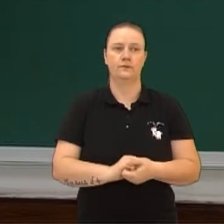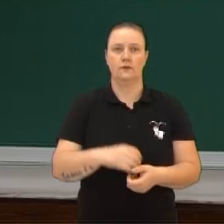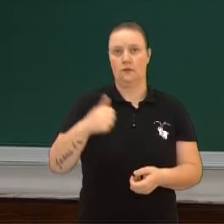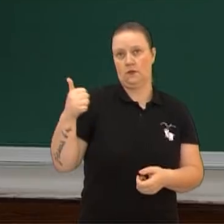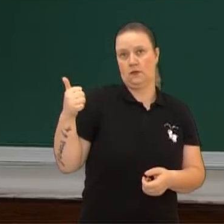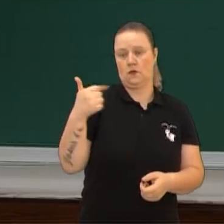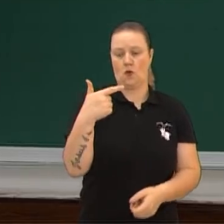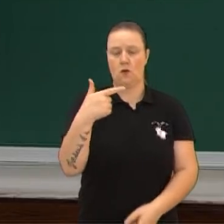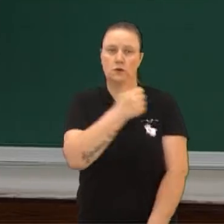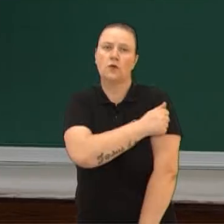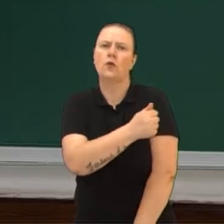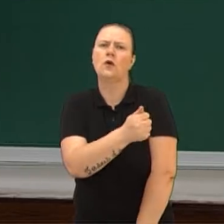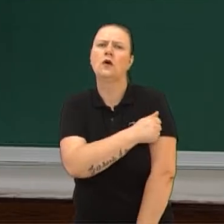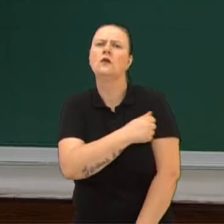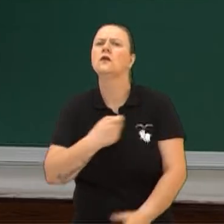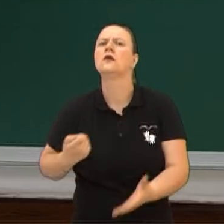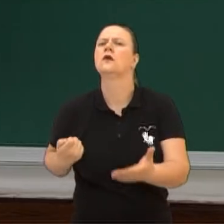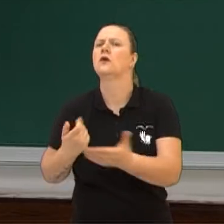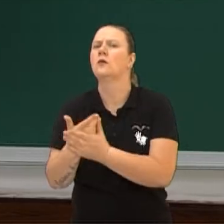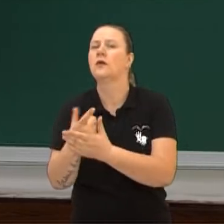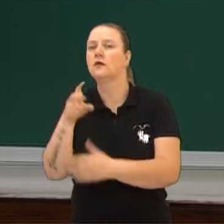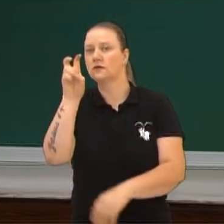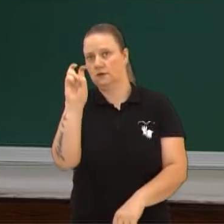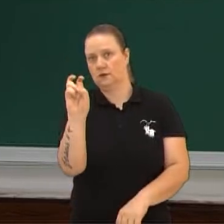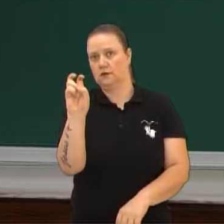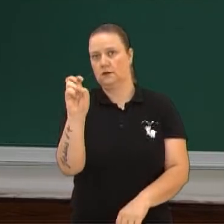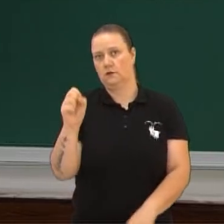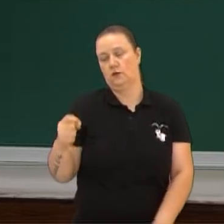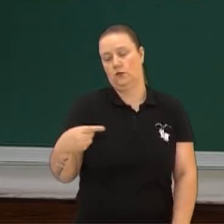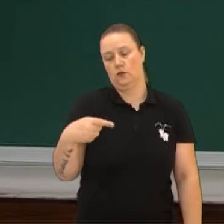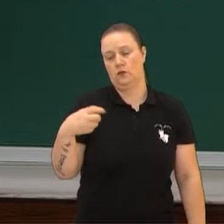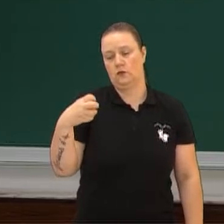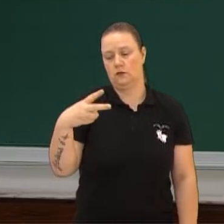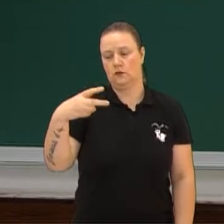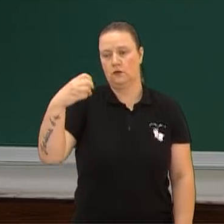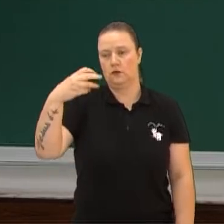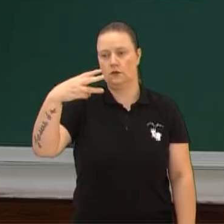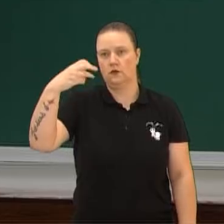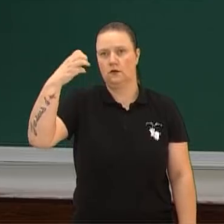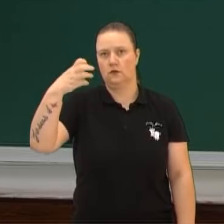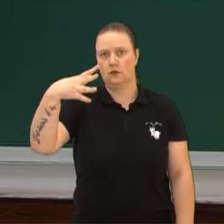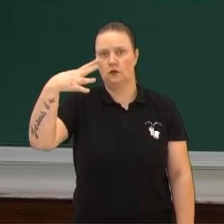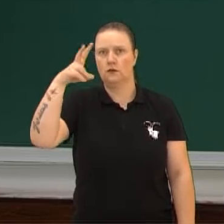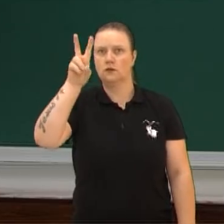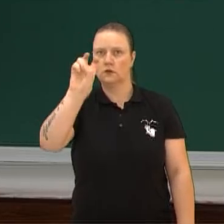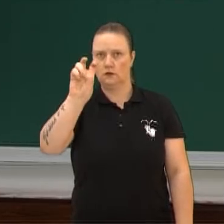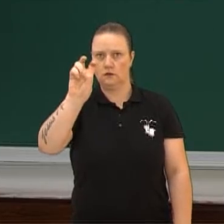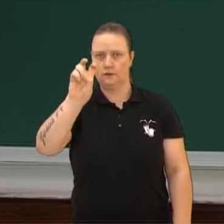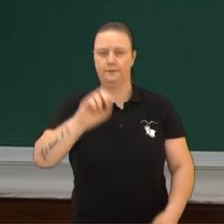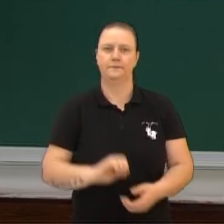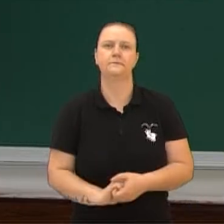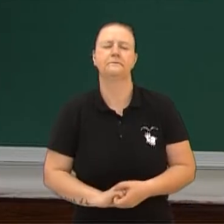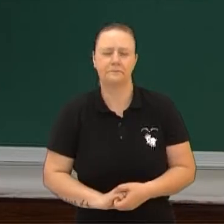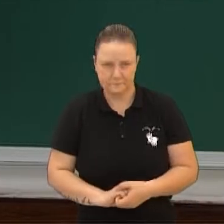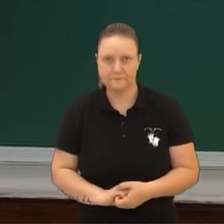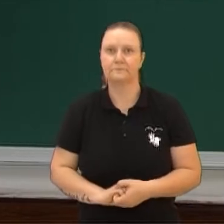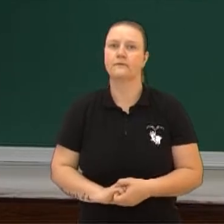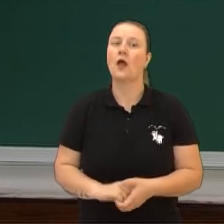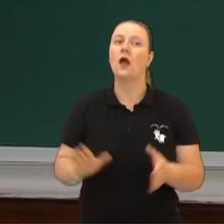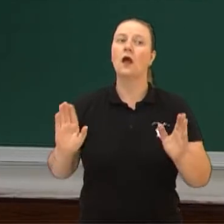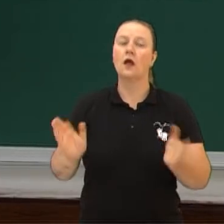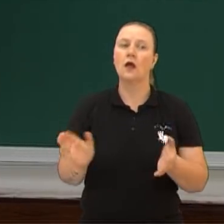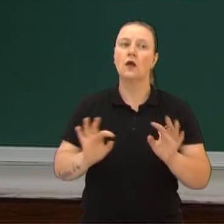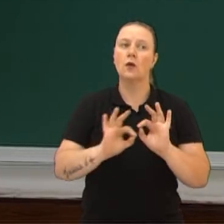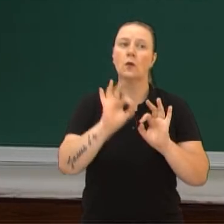alunos. Quantos bilhetes? 5, né? Então, vamos lá. 1, 2, 3, 4, 5, tá bom? Aqui, nesse caso, o gráfico